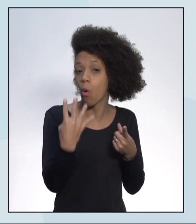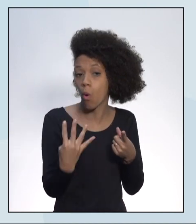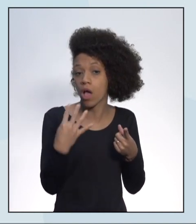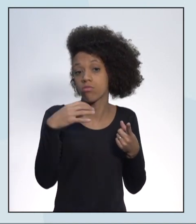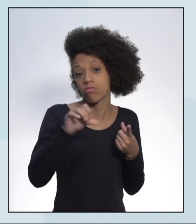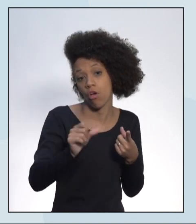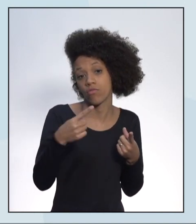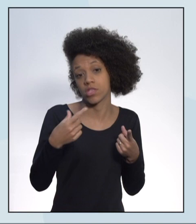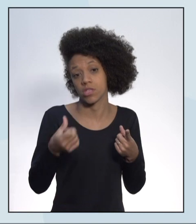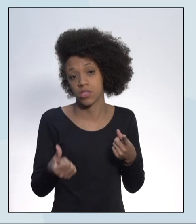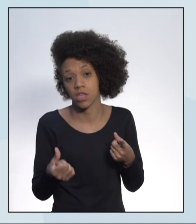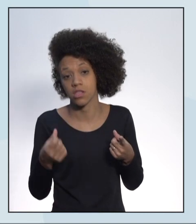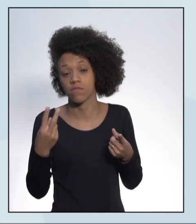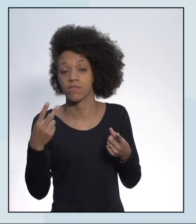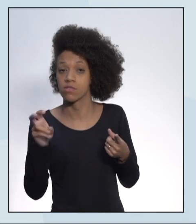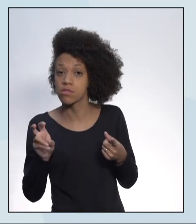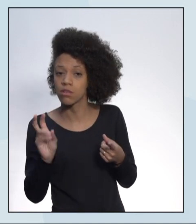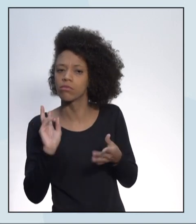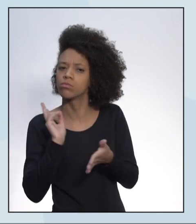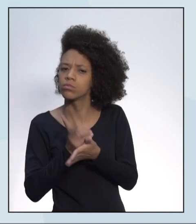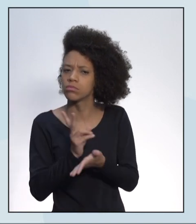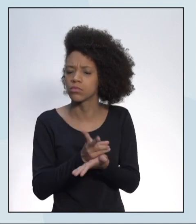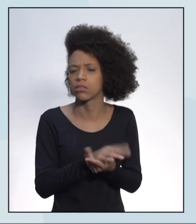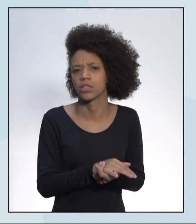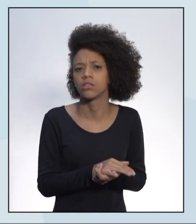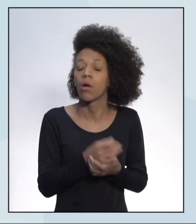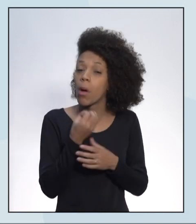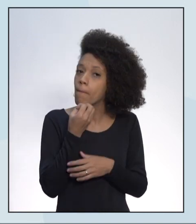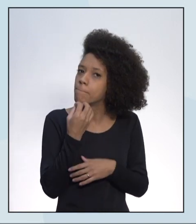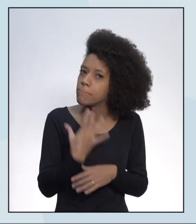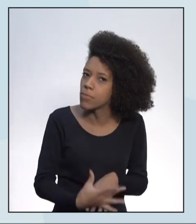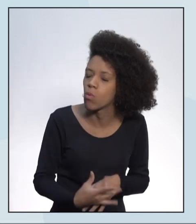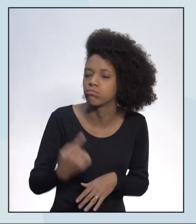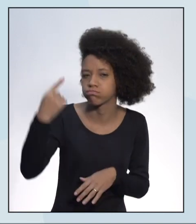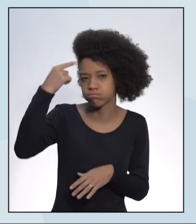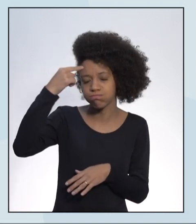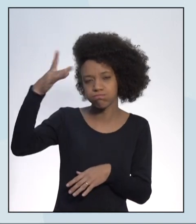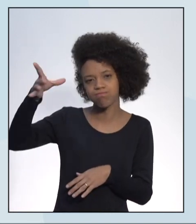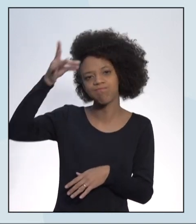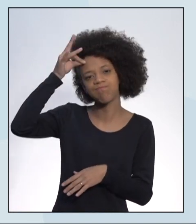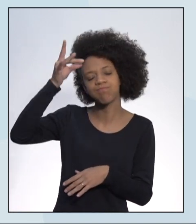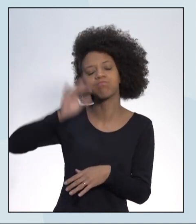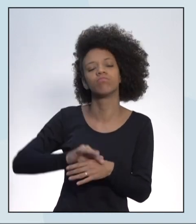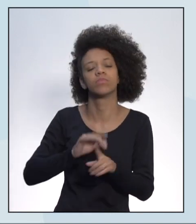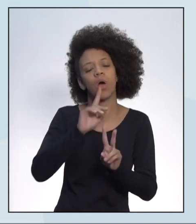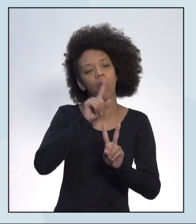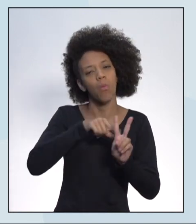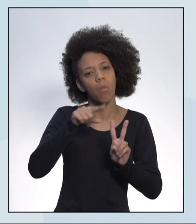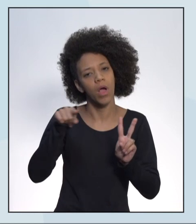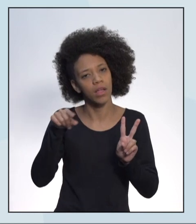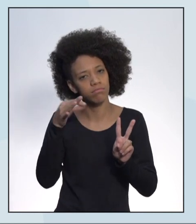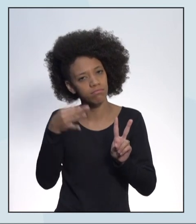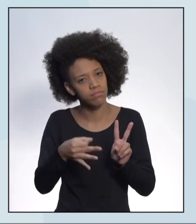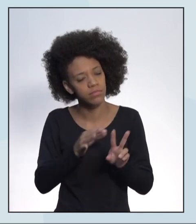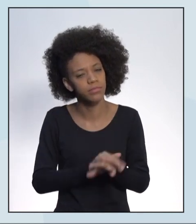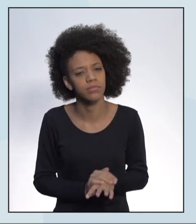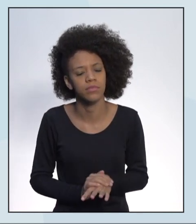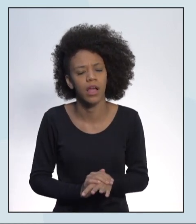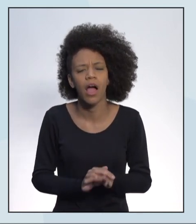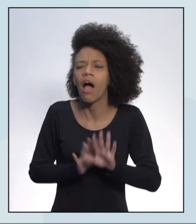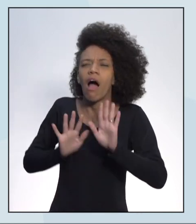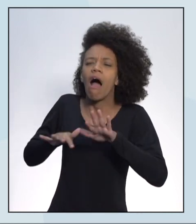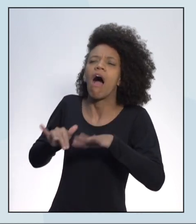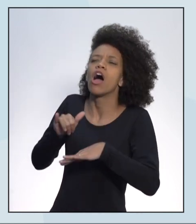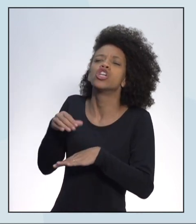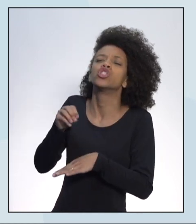e assim por diante. Então é muito bom a gente ter essa sequência dos quadrados perfeitos. Certo? Ah, Jonas, eu lembro que